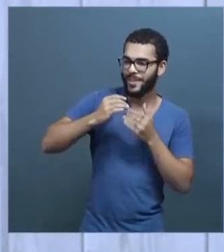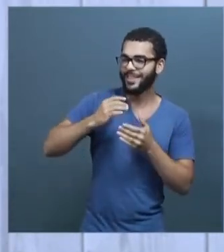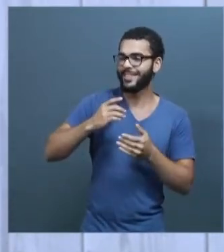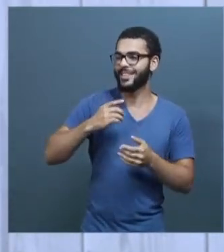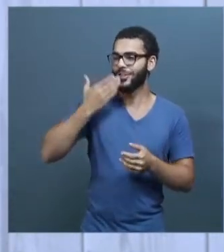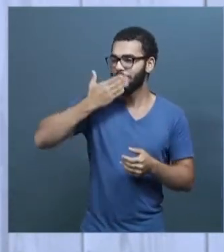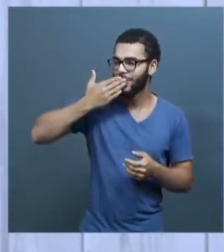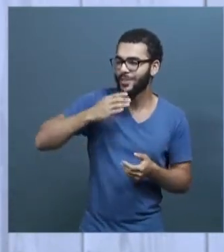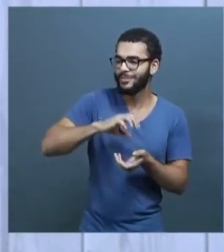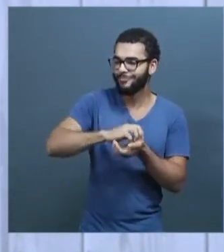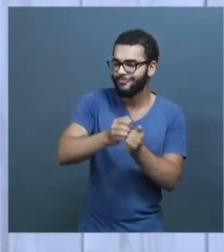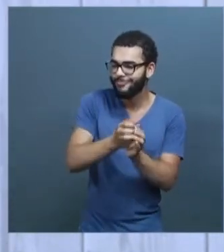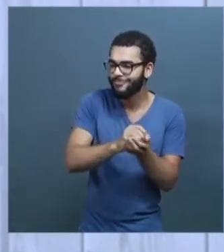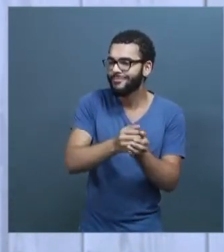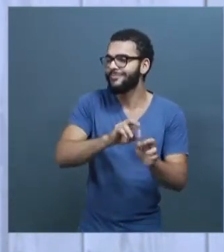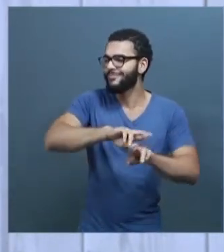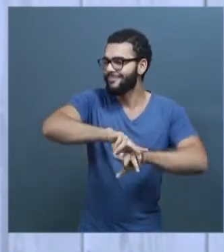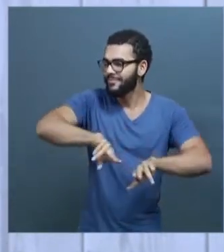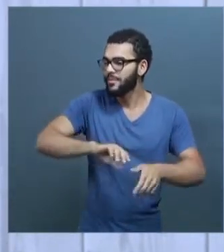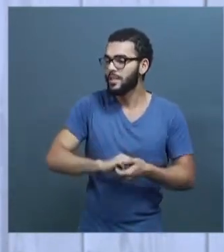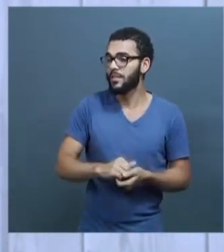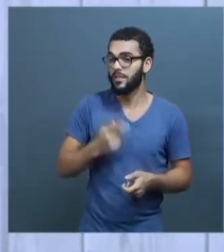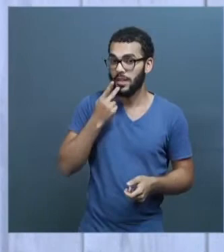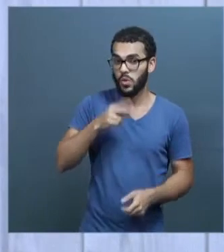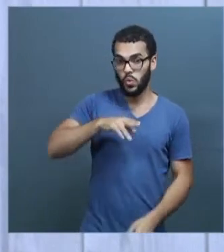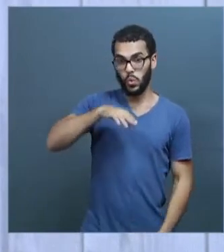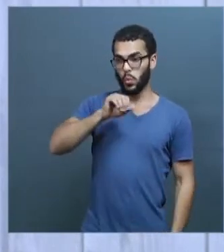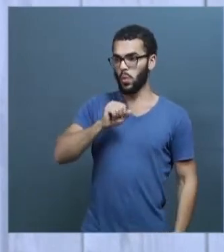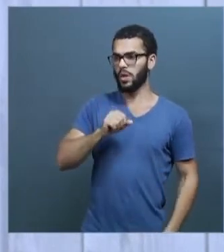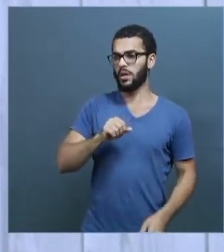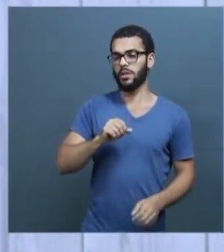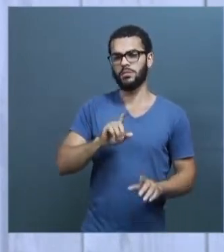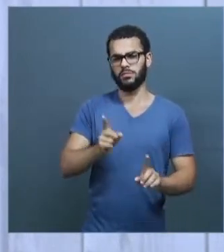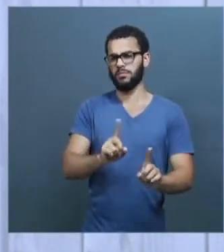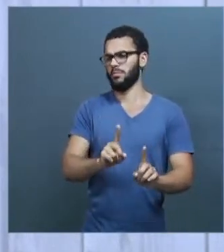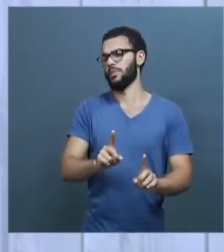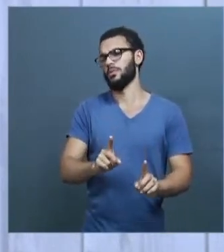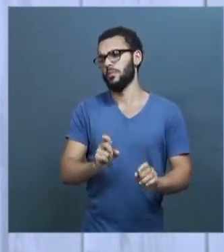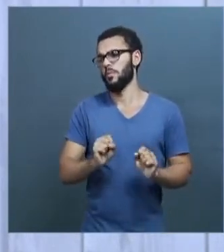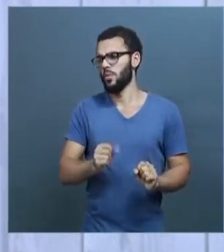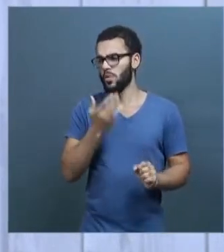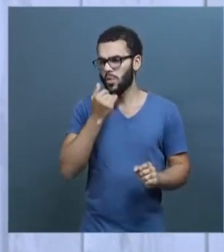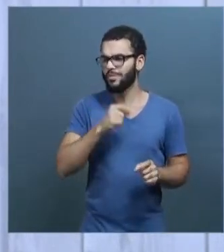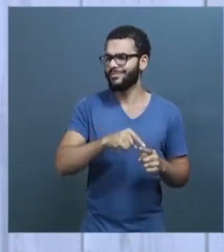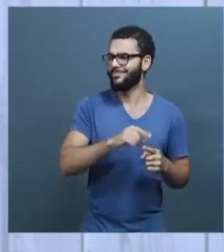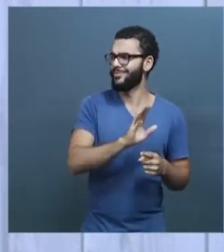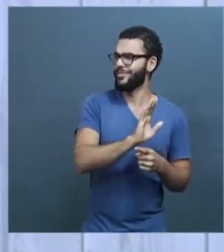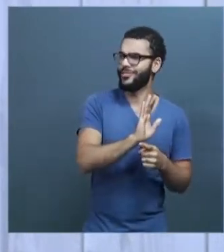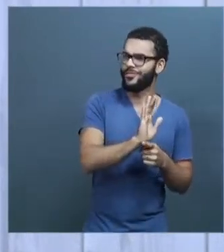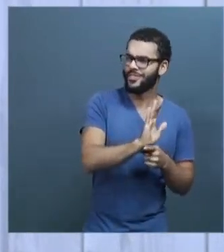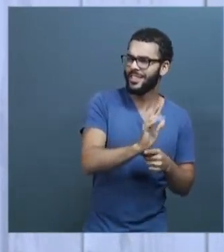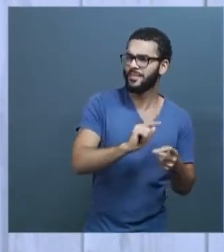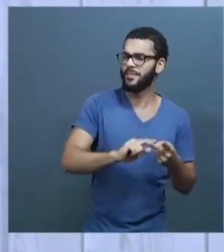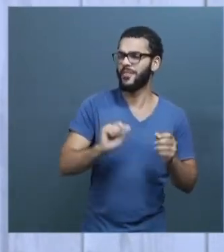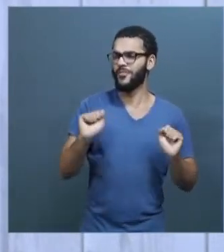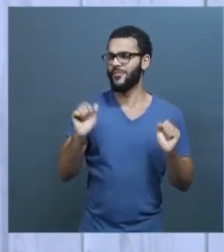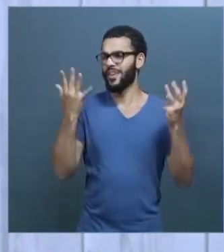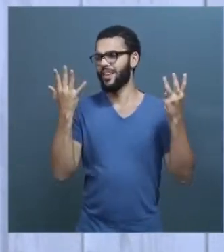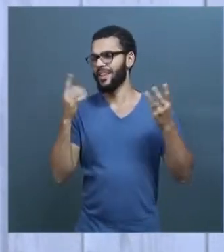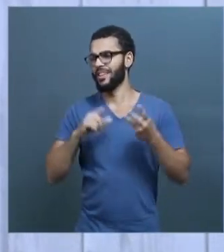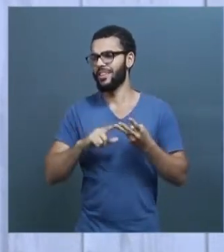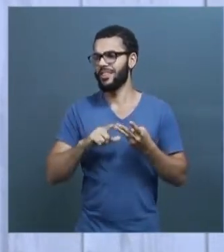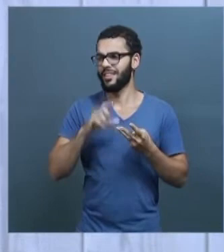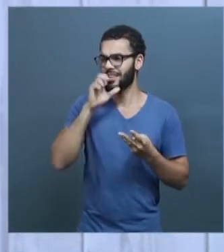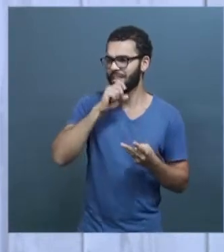não é que nunca vai comer, deixar para comer esses momentos, festinha, cinema, final de semana, ele quer um